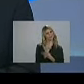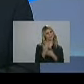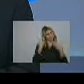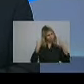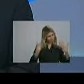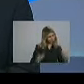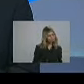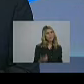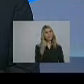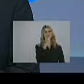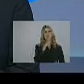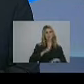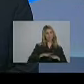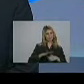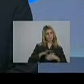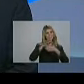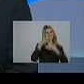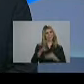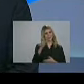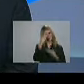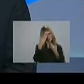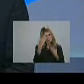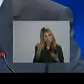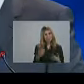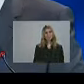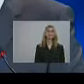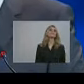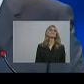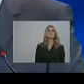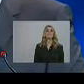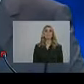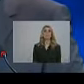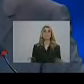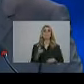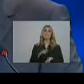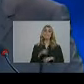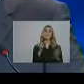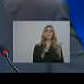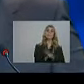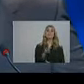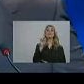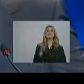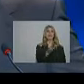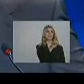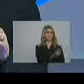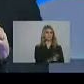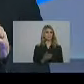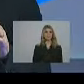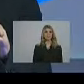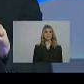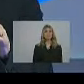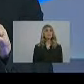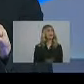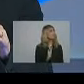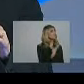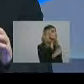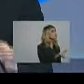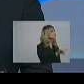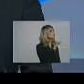a dirigir o Rio de Janeiro. Muito obrigado. Candidato, quem que o senhor escolhe agora para responder a sua pergunta? Eu queria escolher o